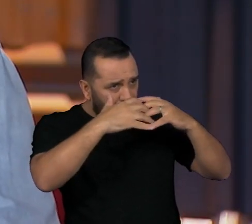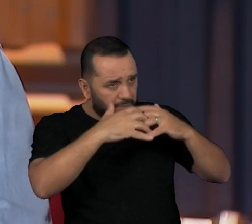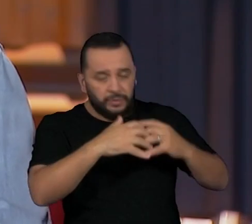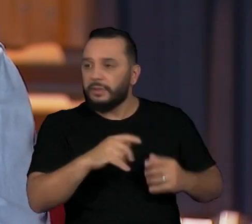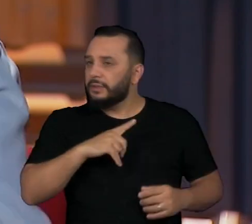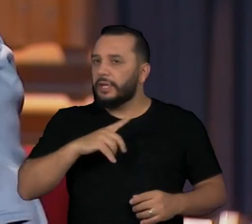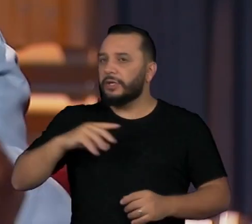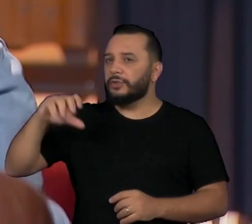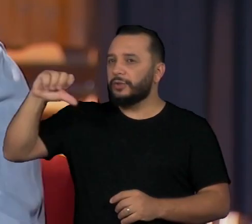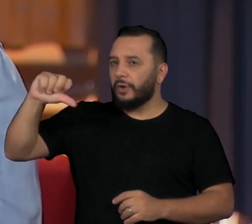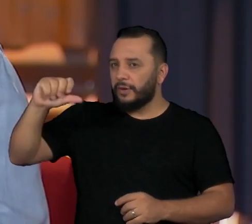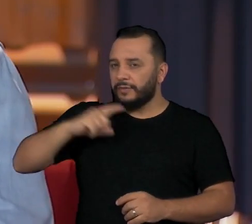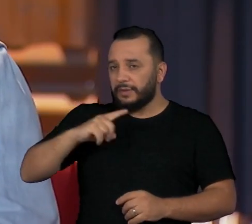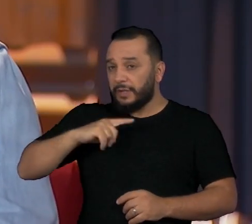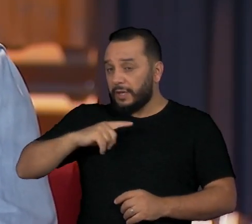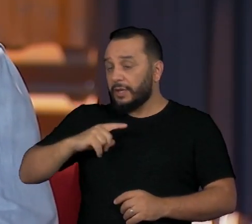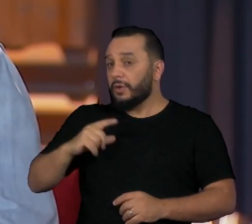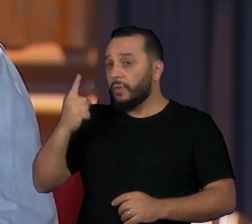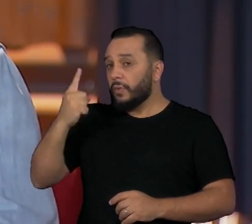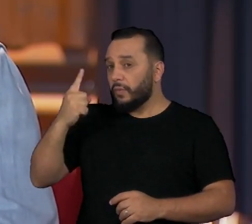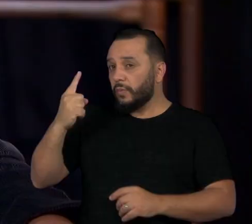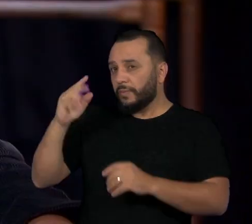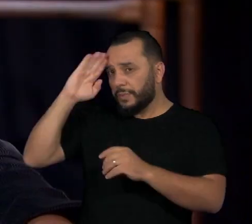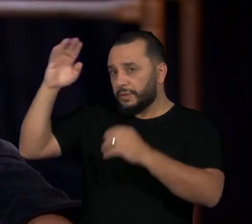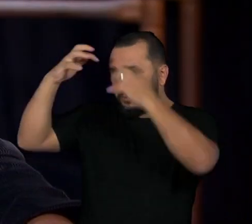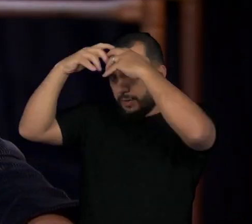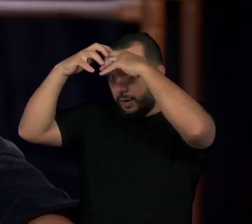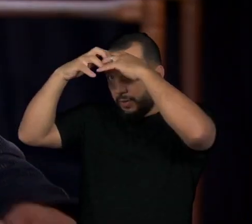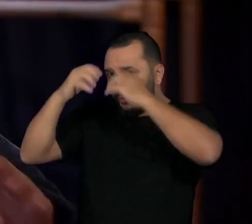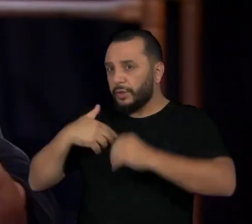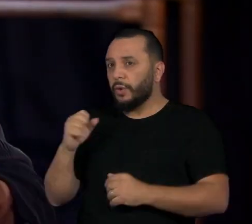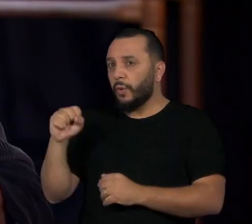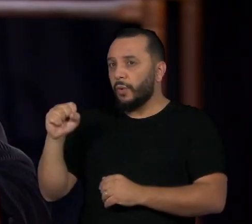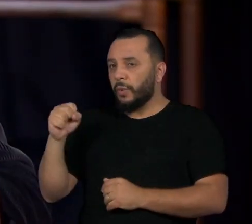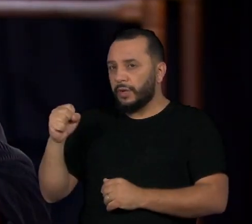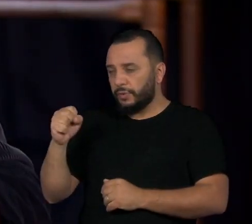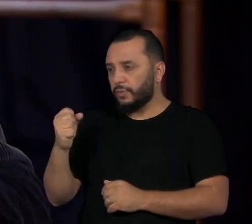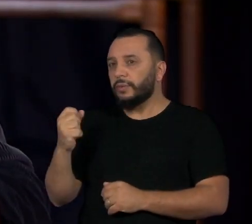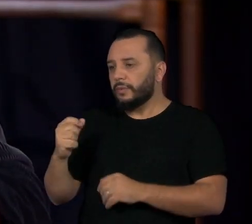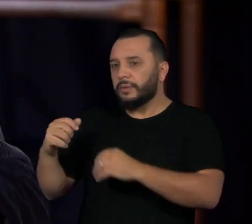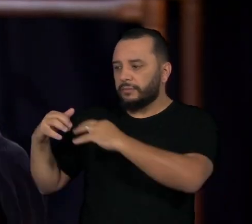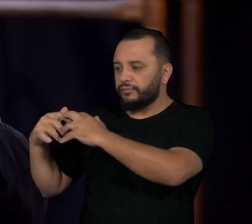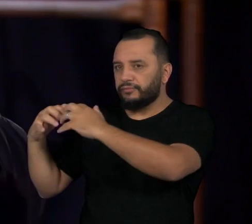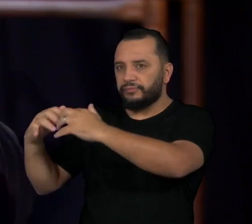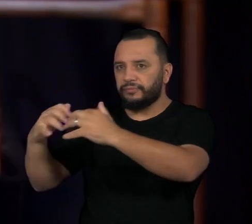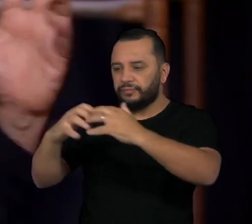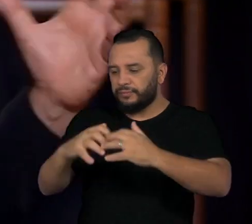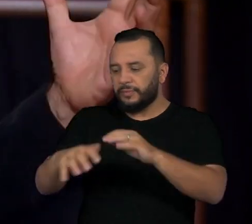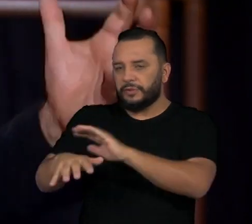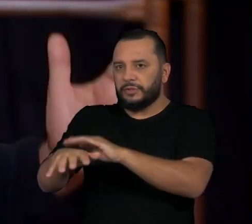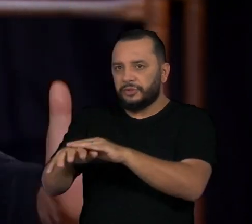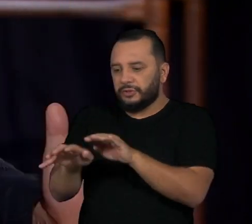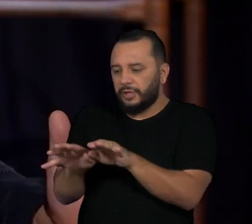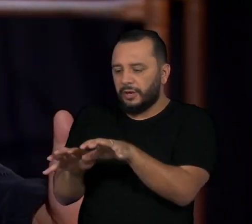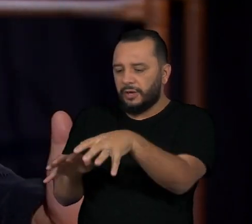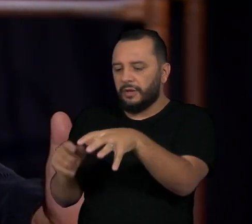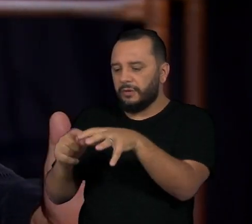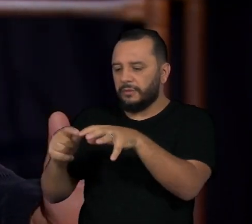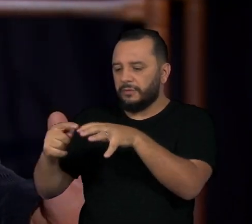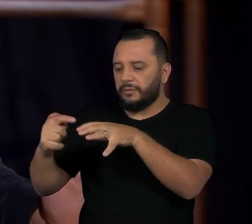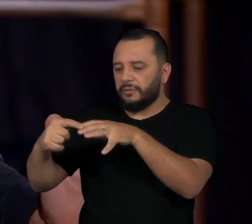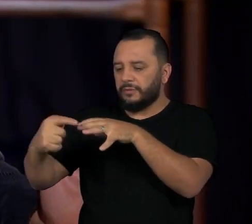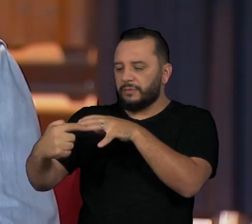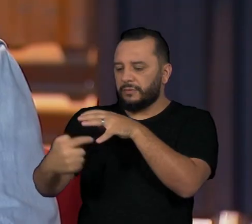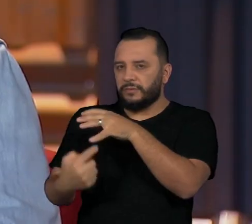cérebro principal e 8 em cada, um em cada braço. Que isso? E estudando o cérebro deles ajuda a entender o quê? A gente